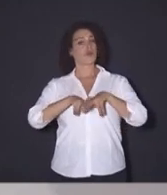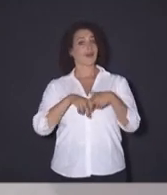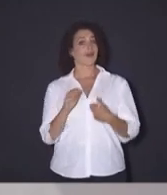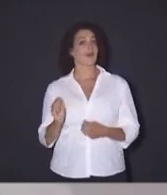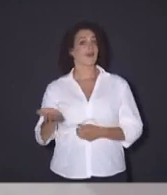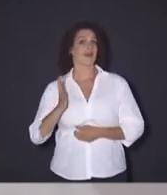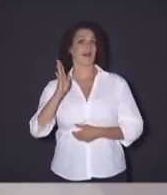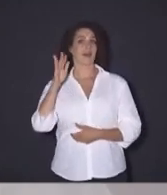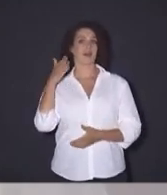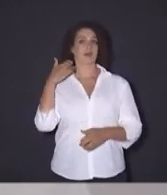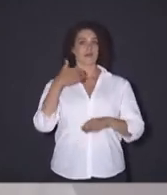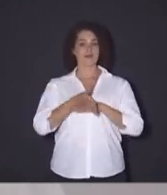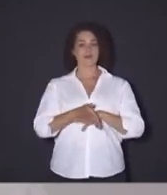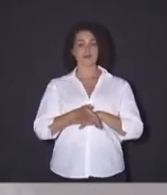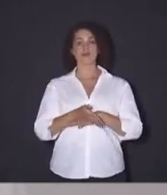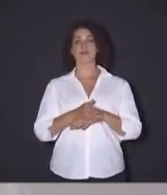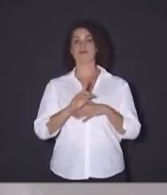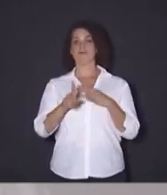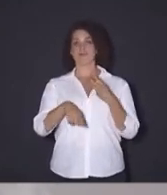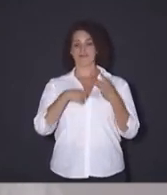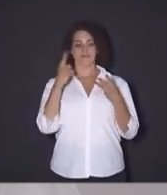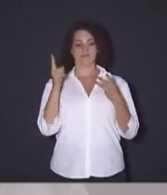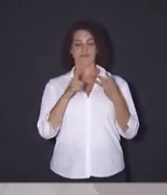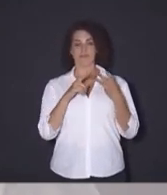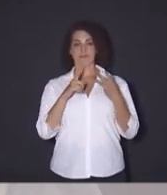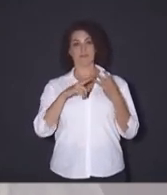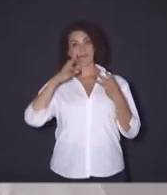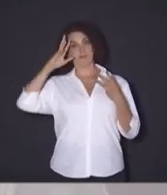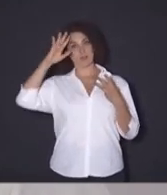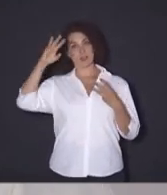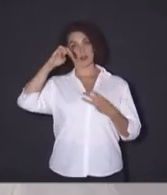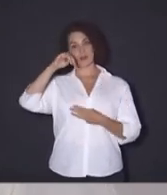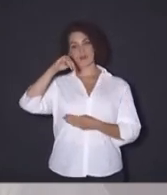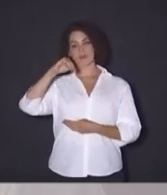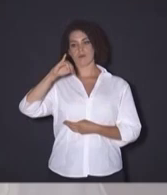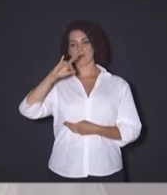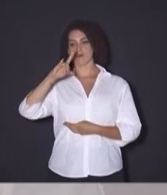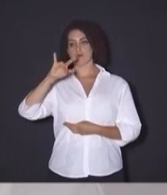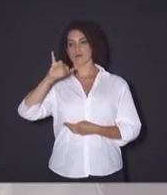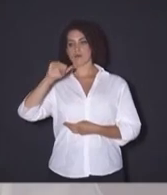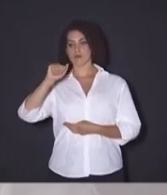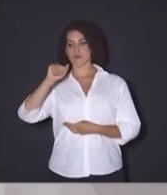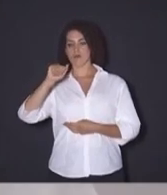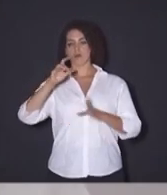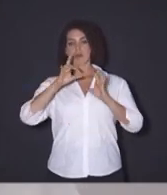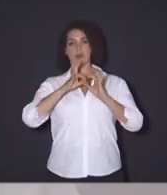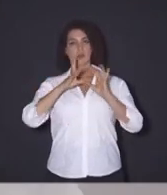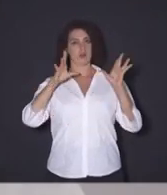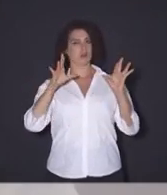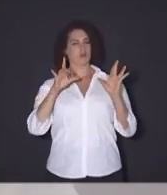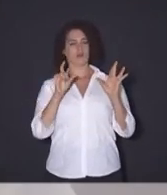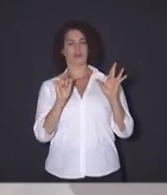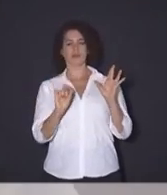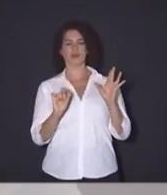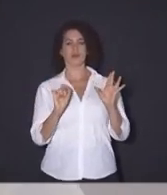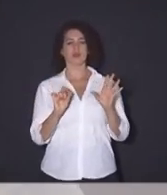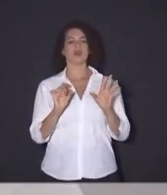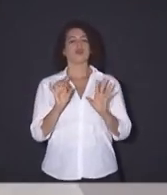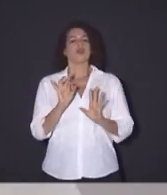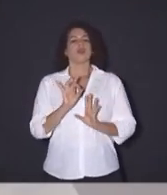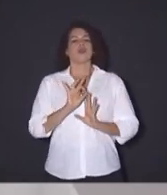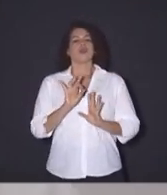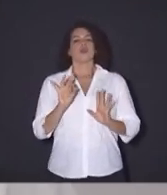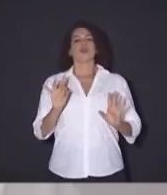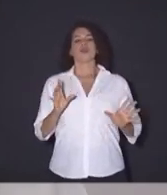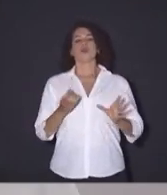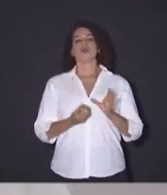entrar um terceiro ponto para a gente pensar mídia livre por incrível que pareça é o simples fato de